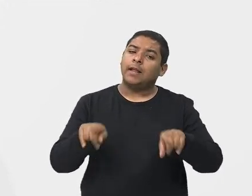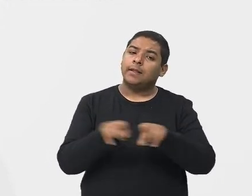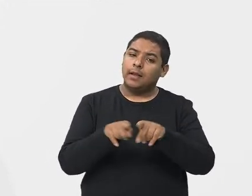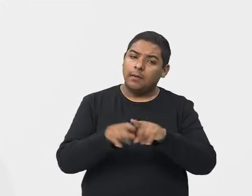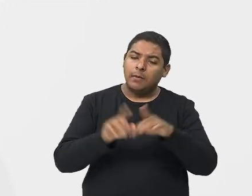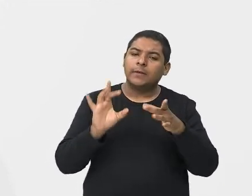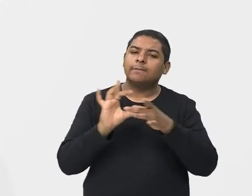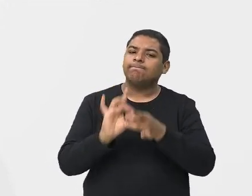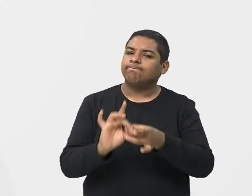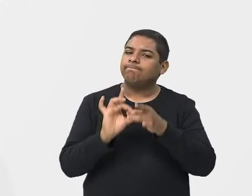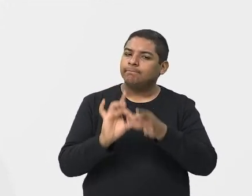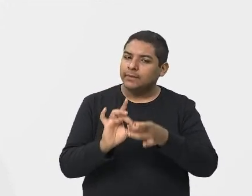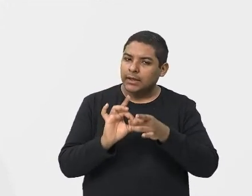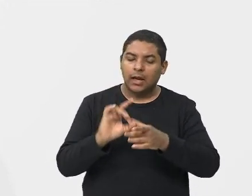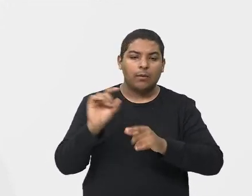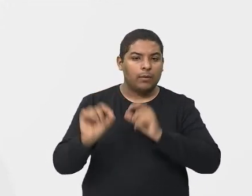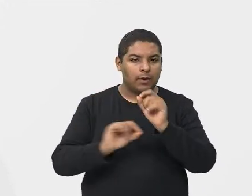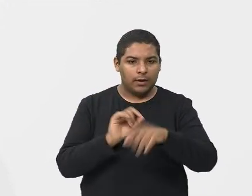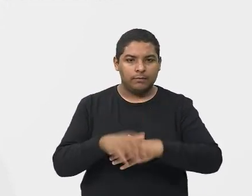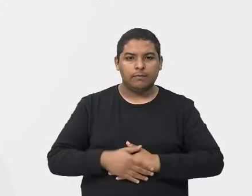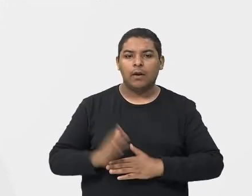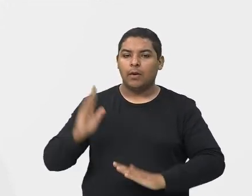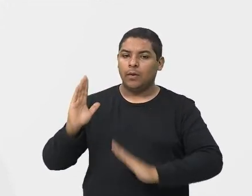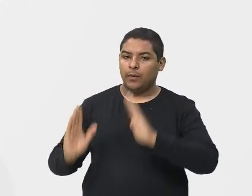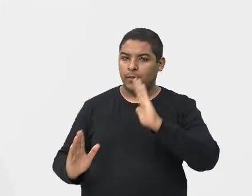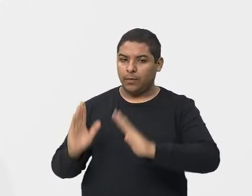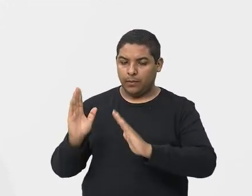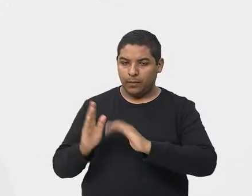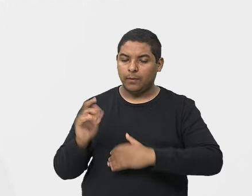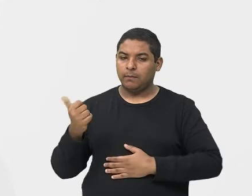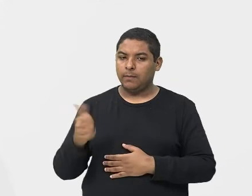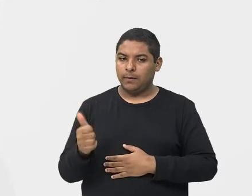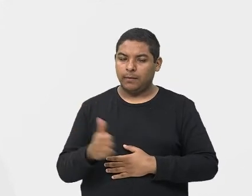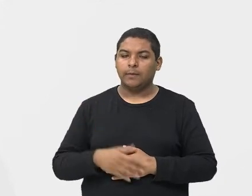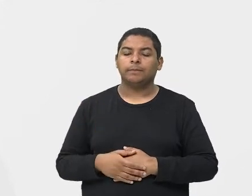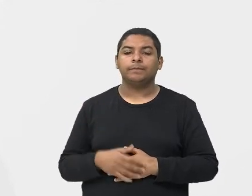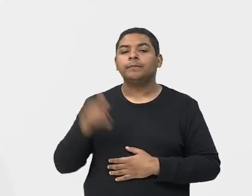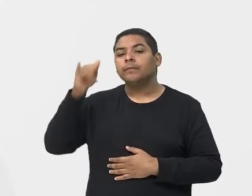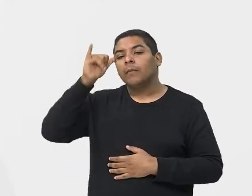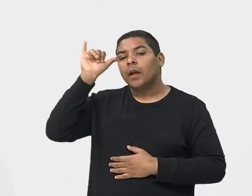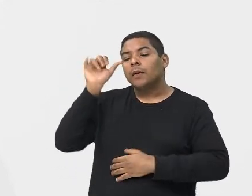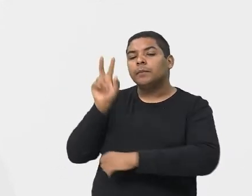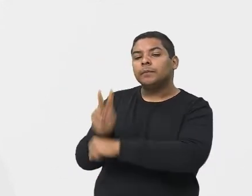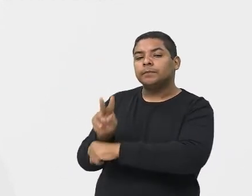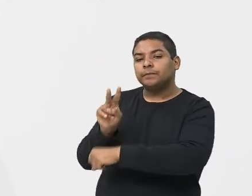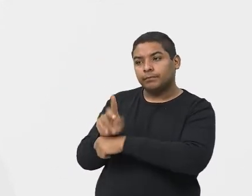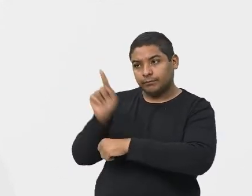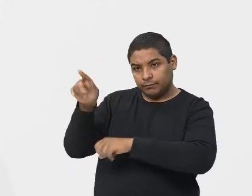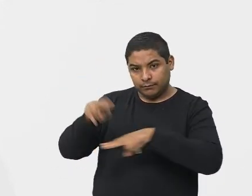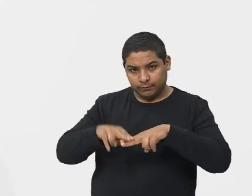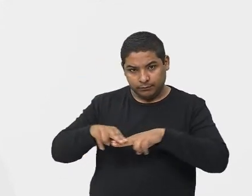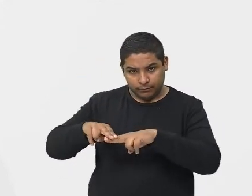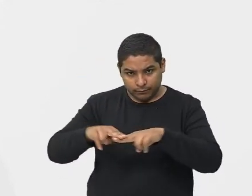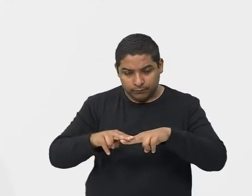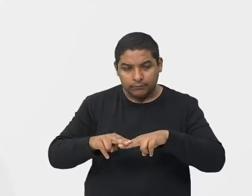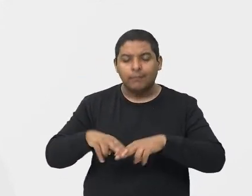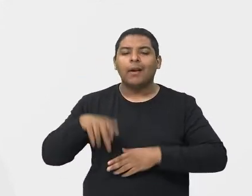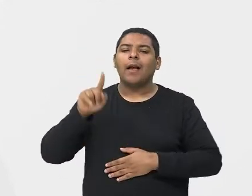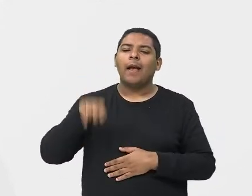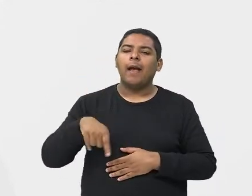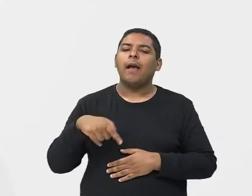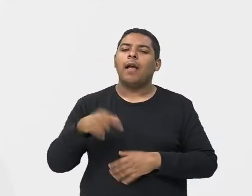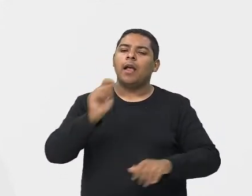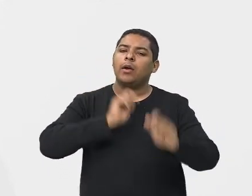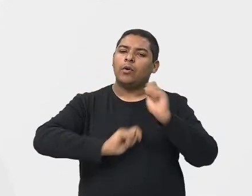do setor primário. Olha só, a pecuária, gente, na Nova Zelândia, vai ser uma das atividades